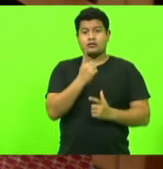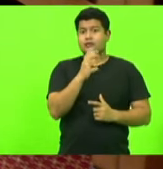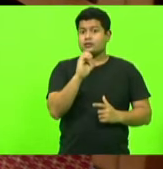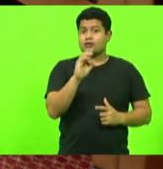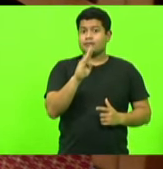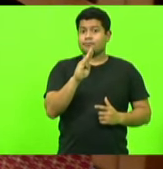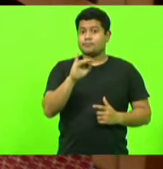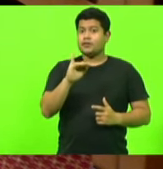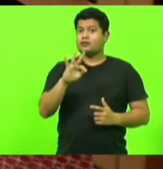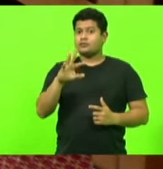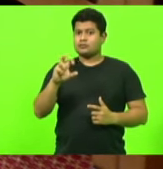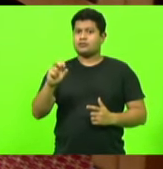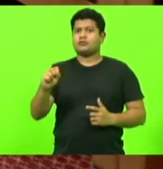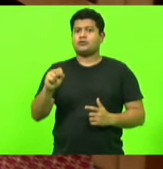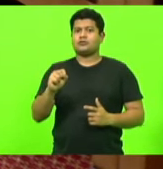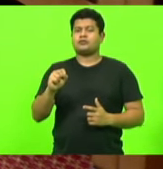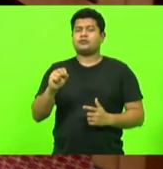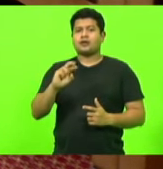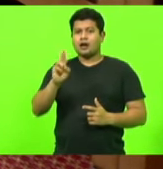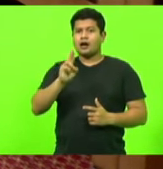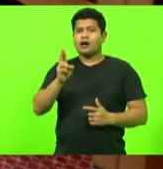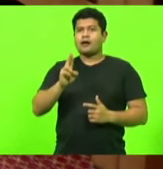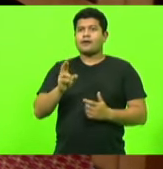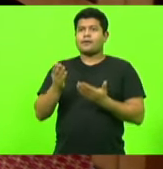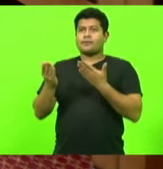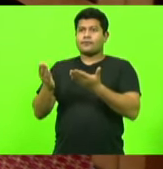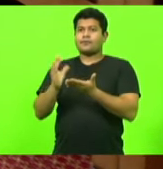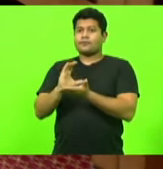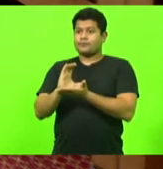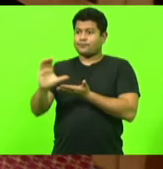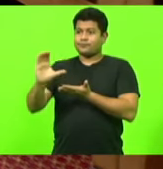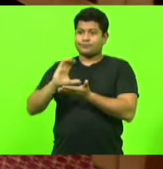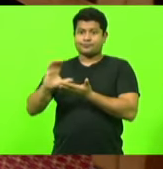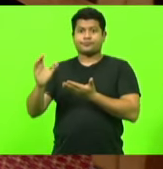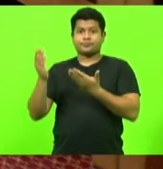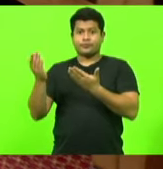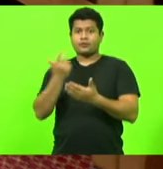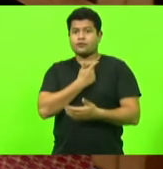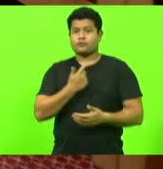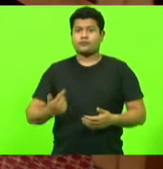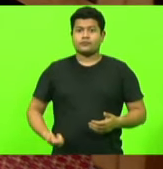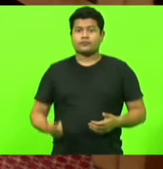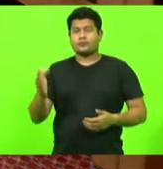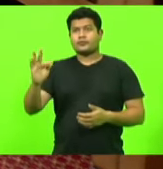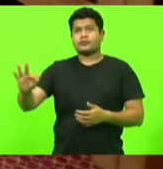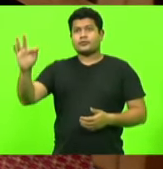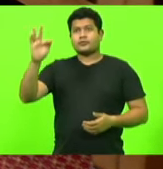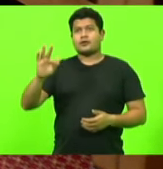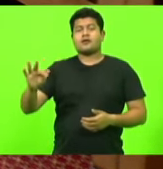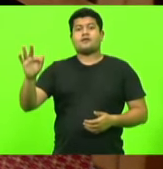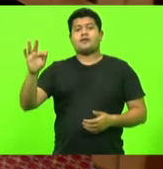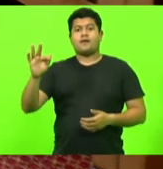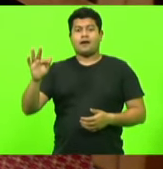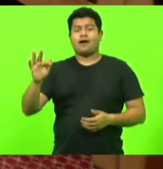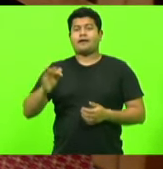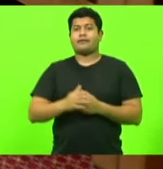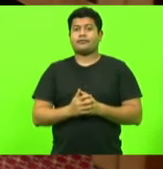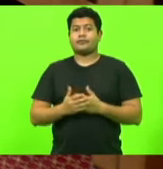10 bilhões de reais para o governo federal, dito aqui pelo nosso secretário da Fazenda, Paulo Ili, na quarta-feira